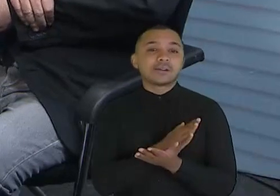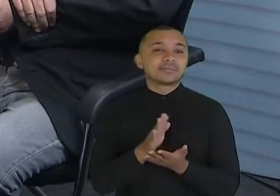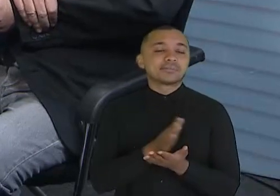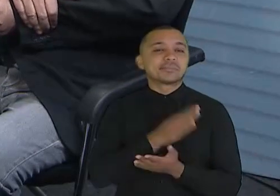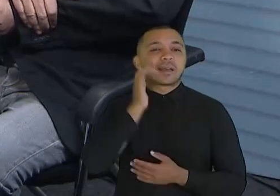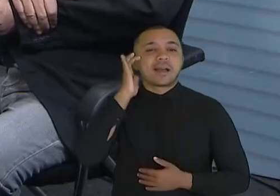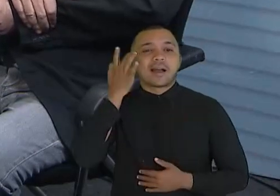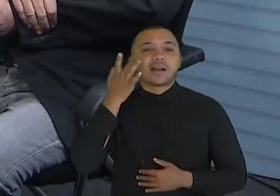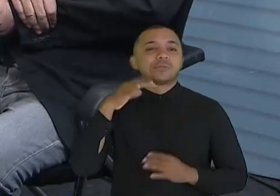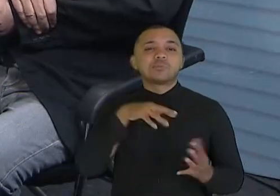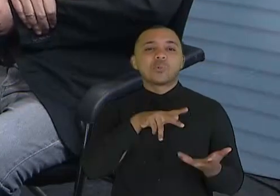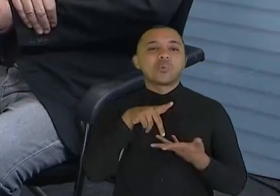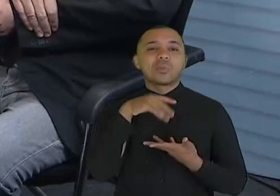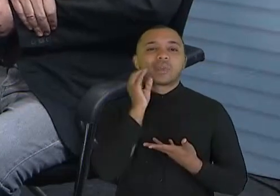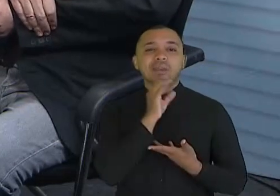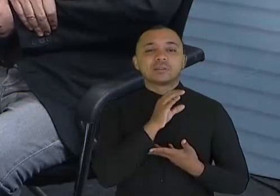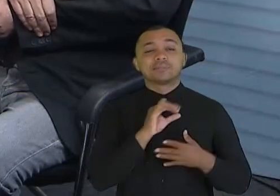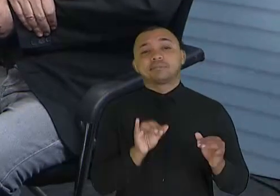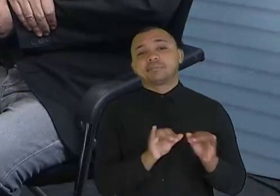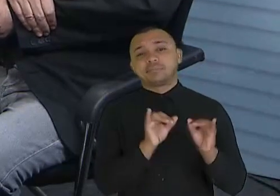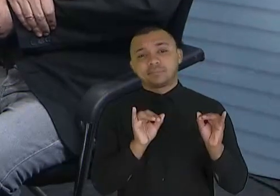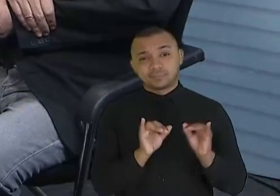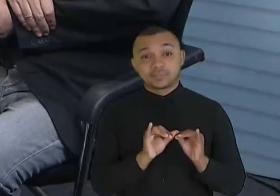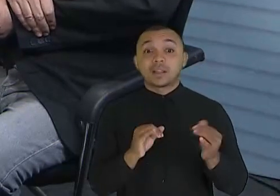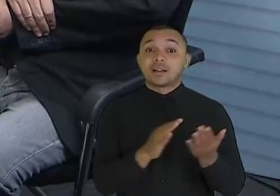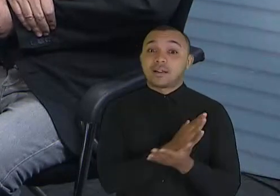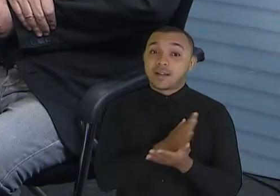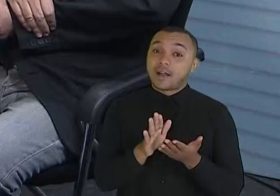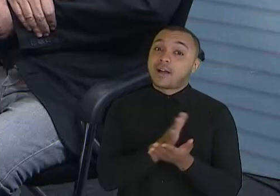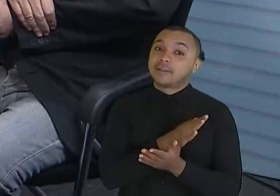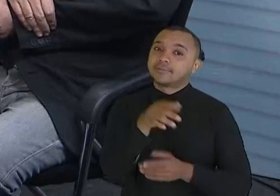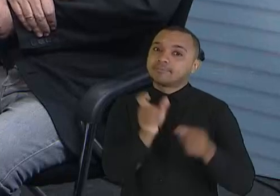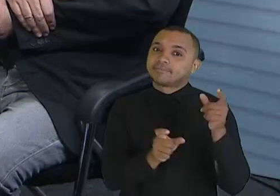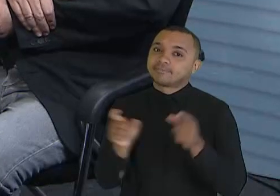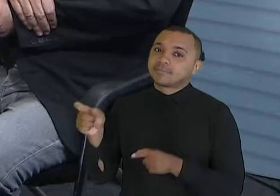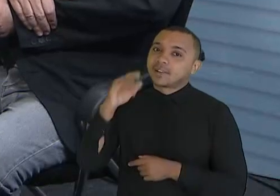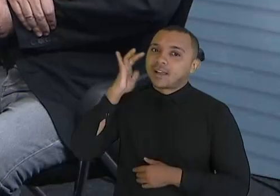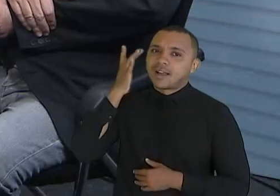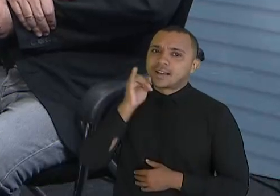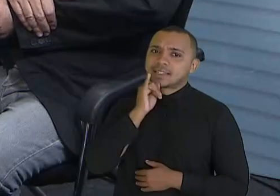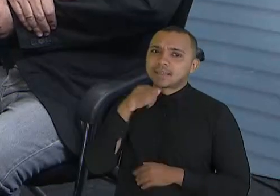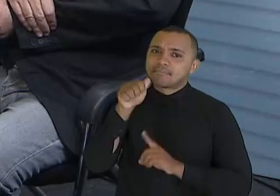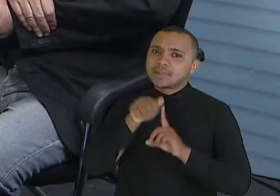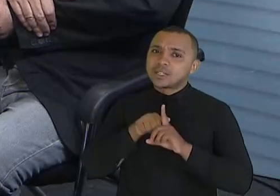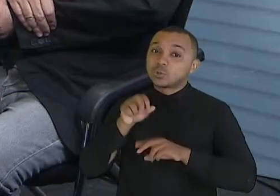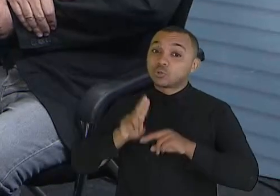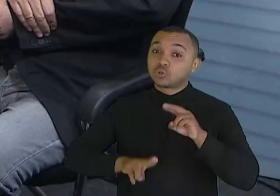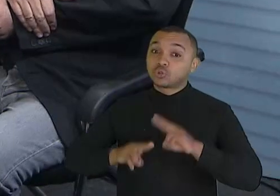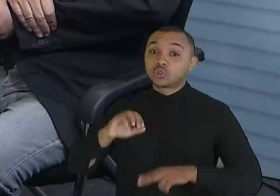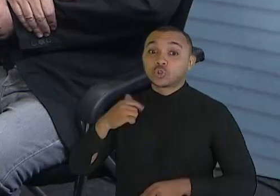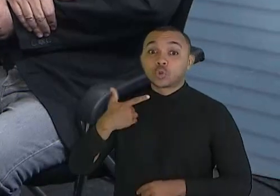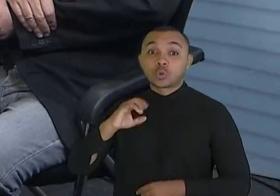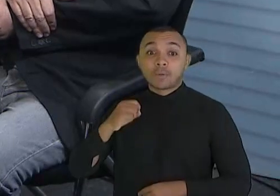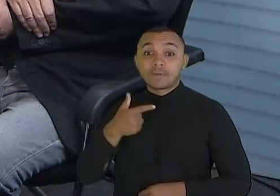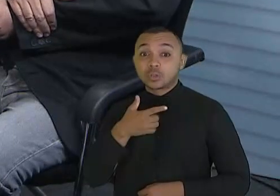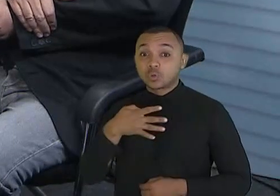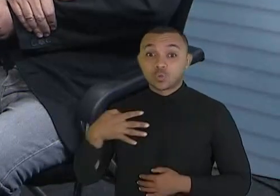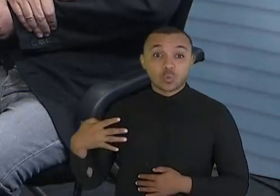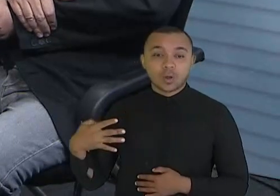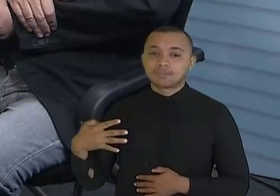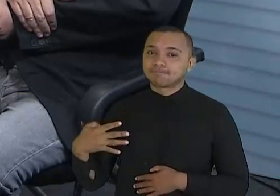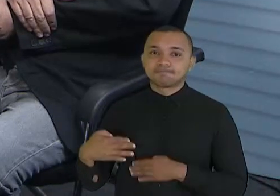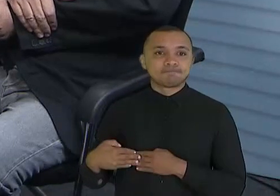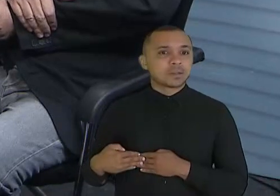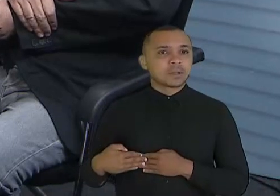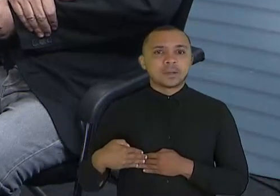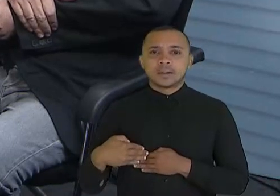pena. Já pensou um negócio desse? Nós estamos em junho de 2024, com toda a